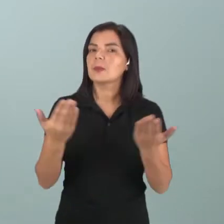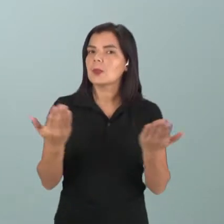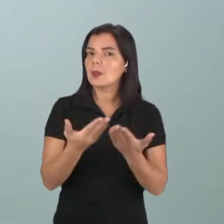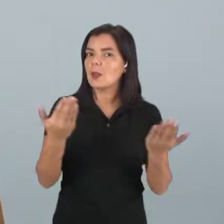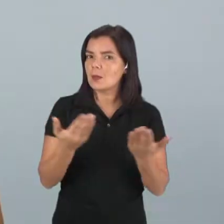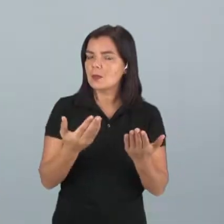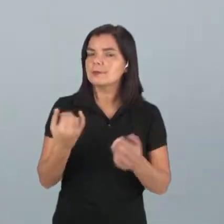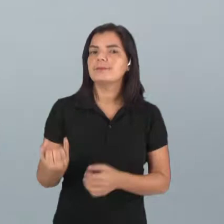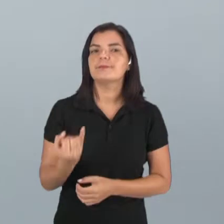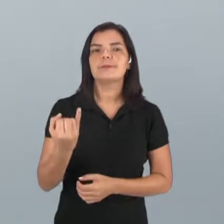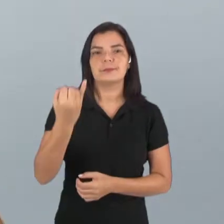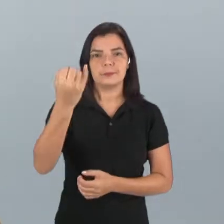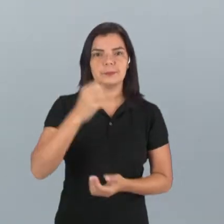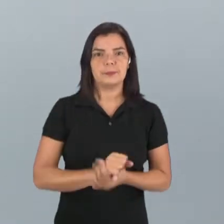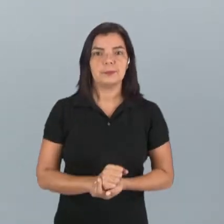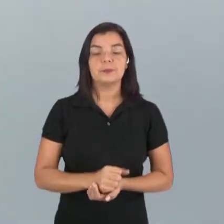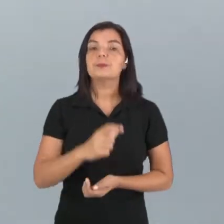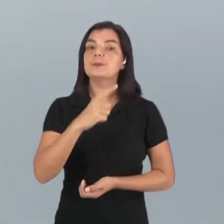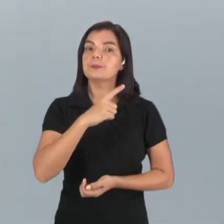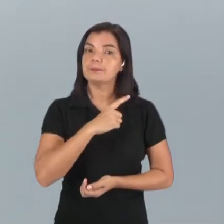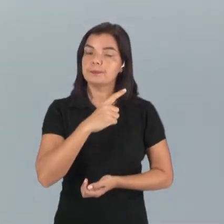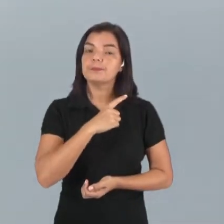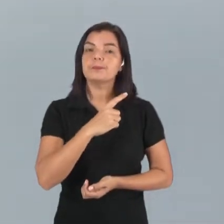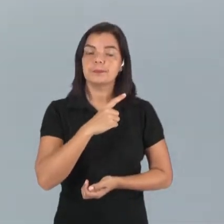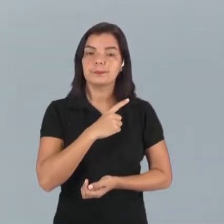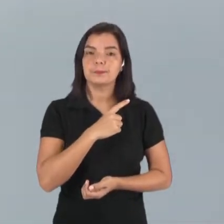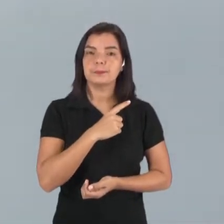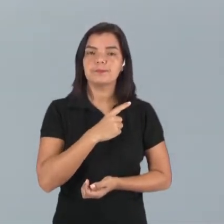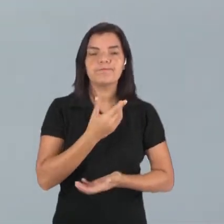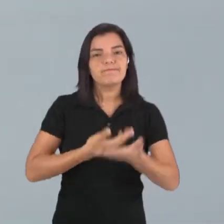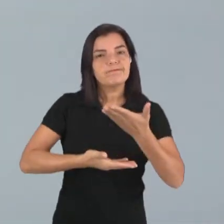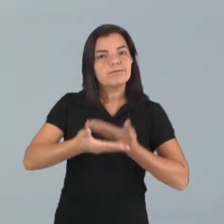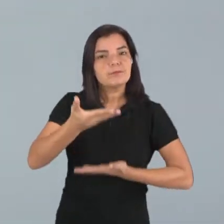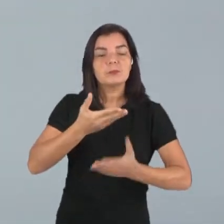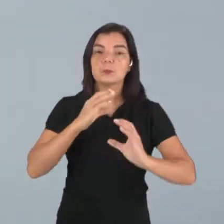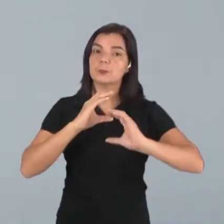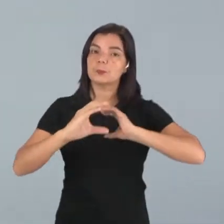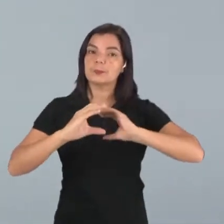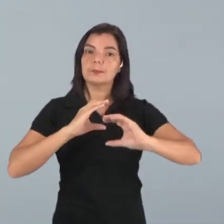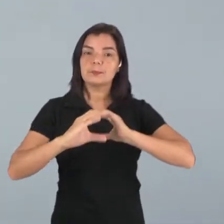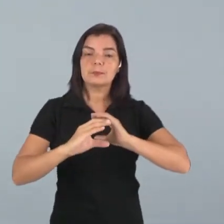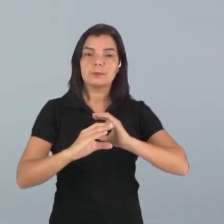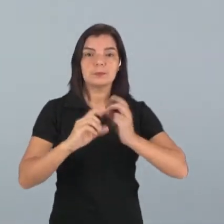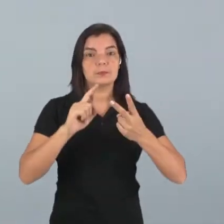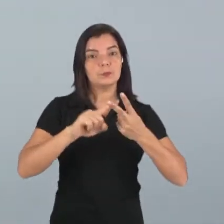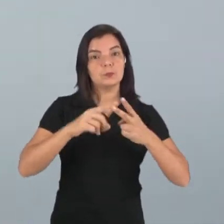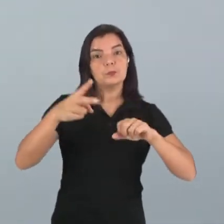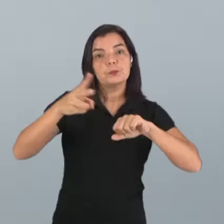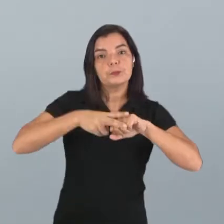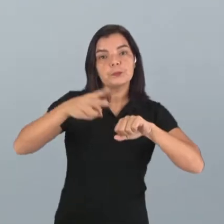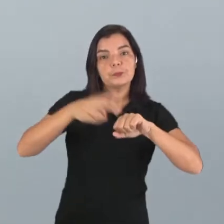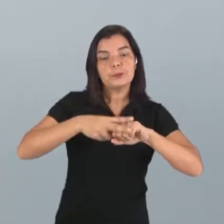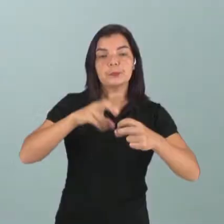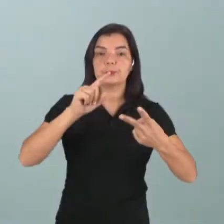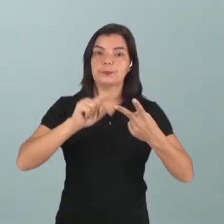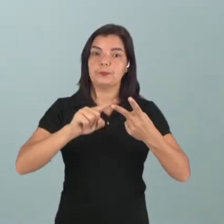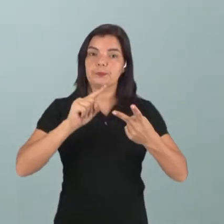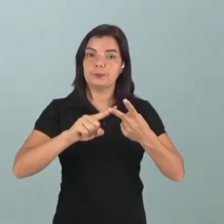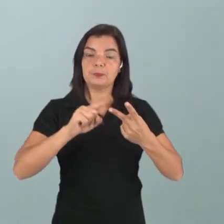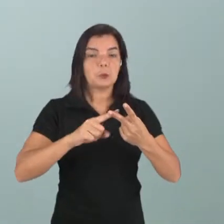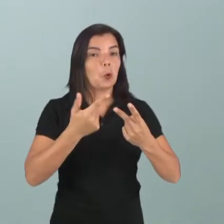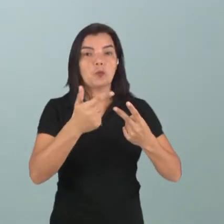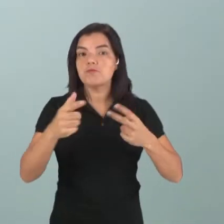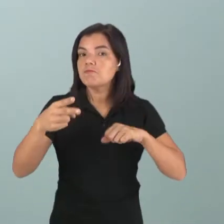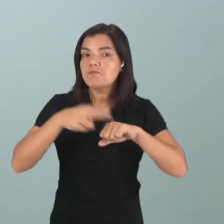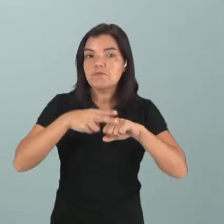uma questão bem importante. Nós temos aí uma relação comunicativa, tanto verbal como não